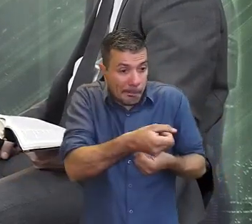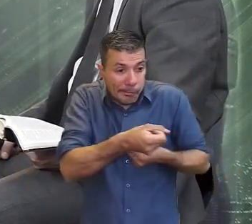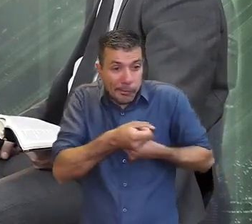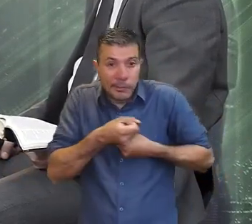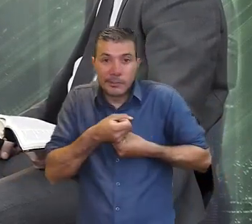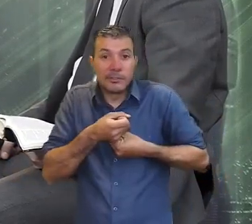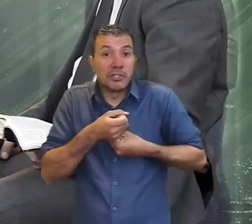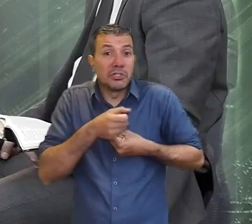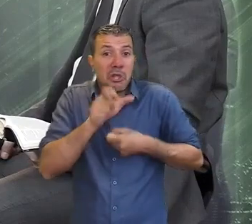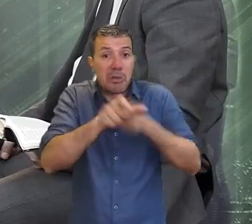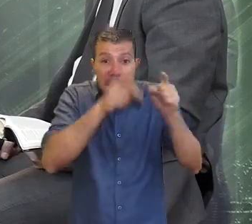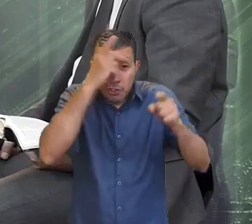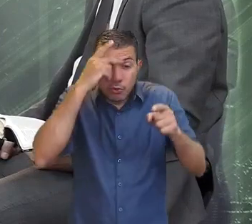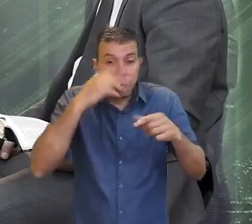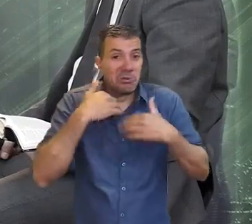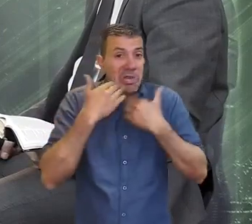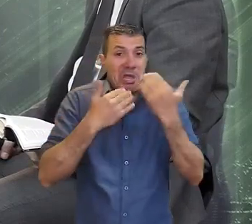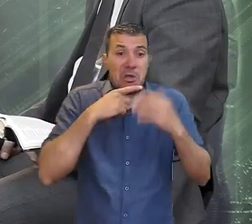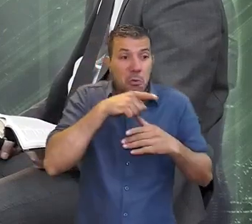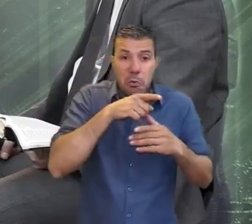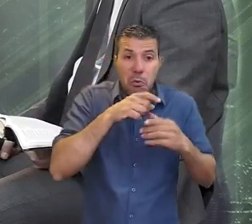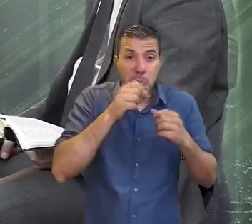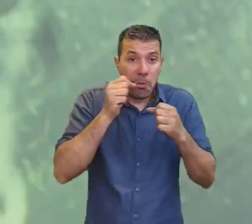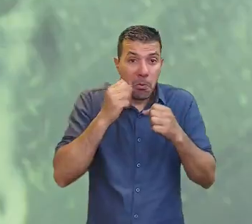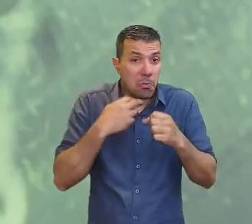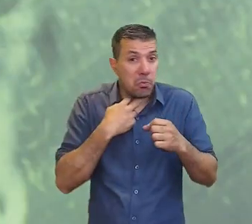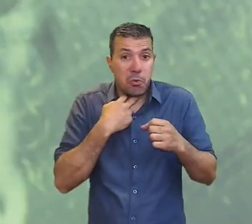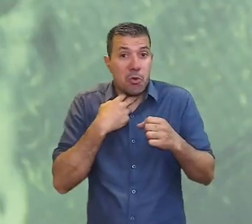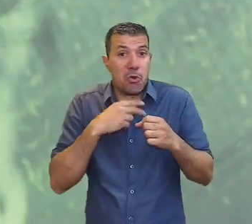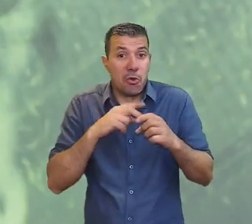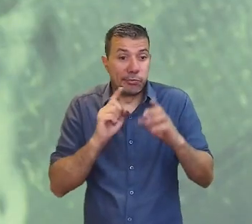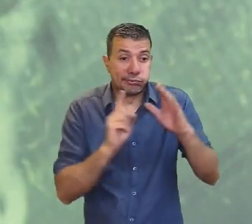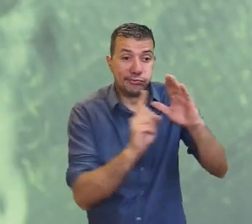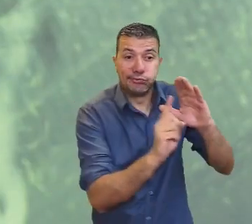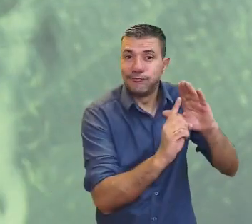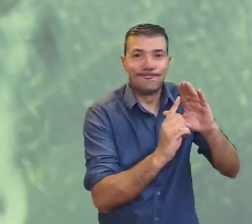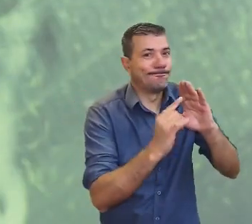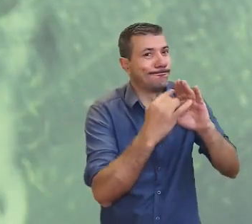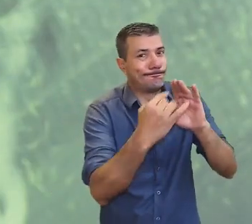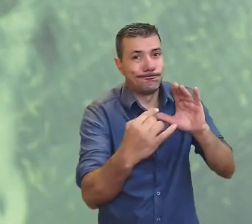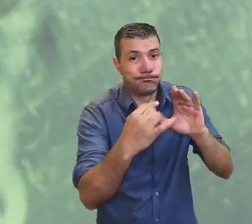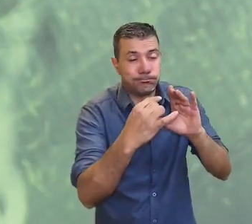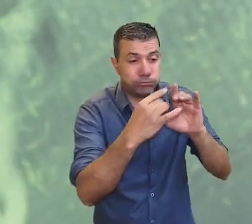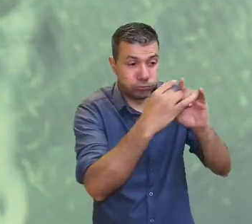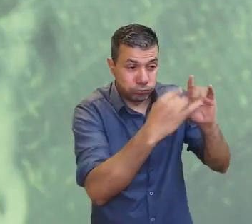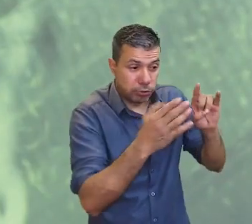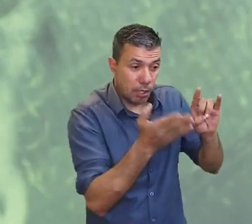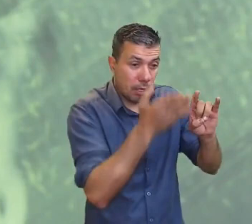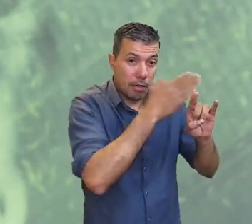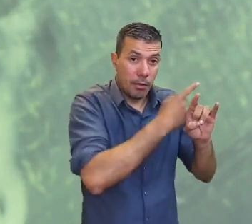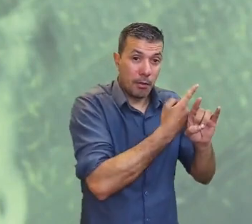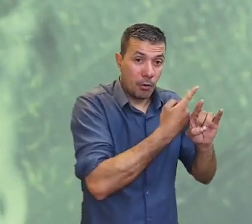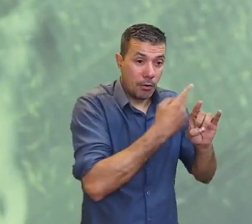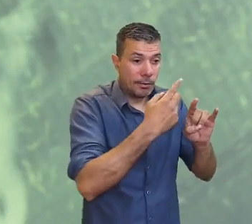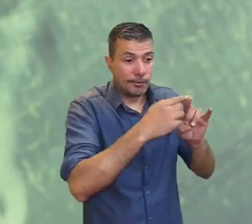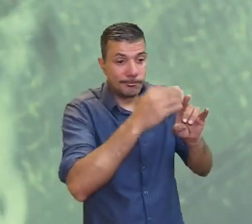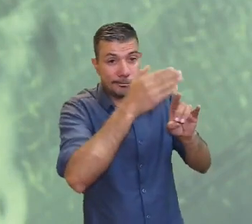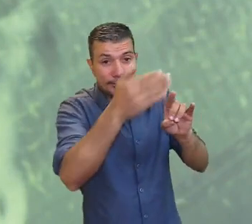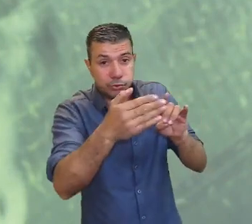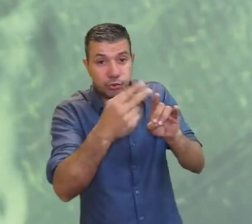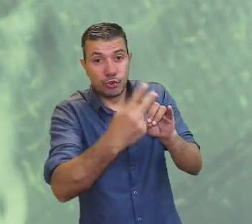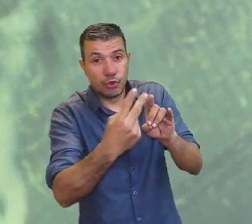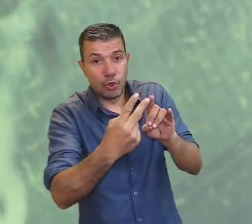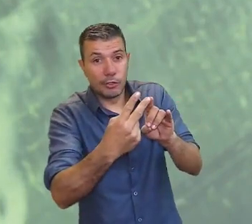local que ninguém poderia entrar. E por último, também é interessante a roupa que ele usava. Ele usava um cinto branco e uma mitra de